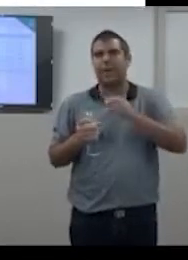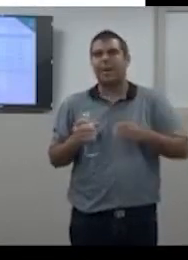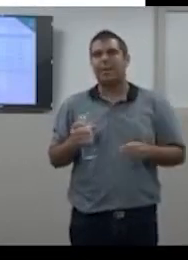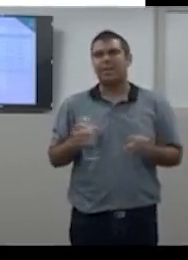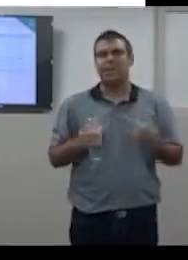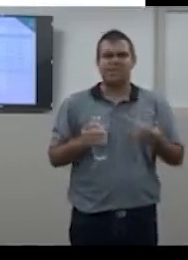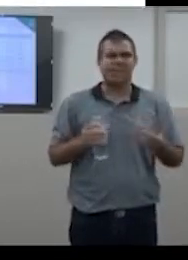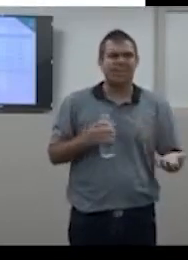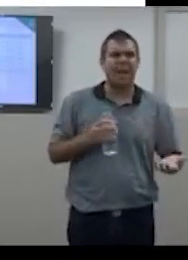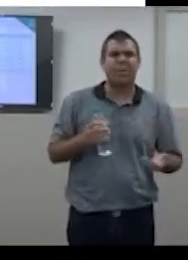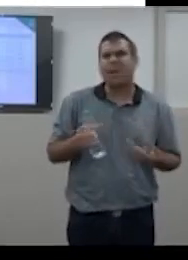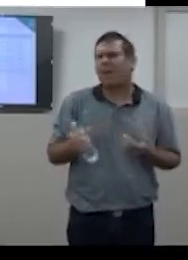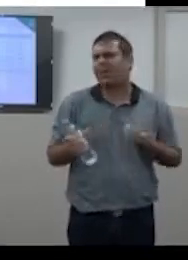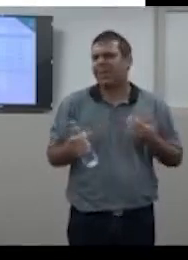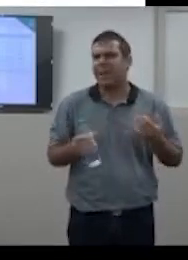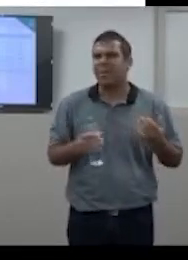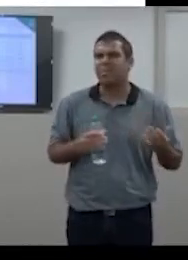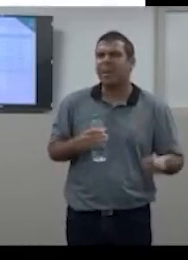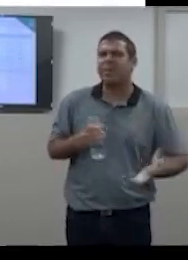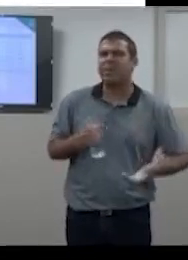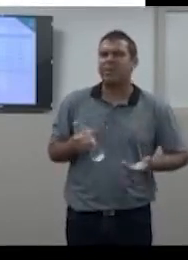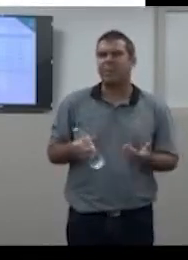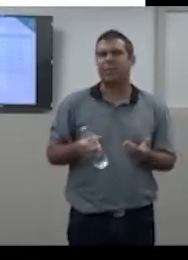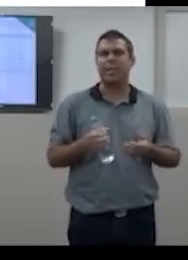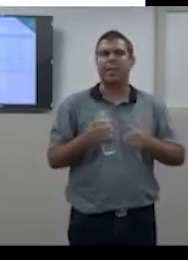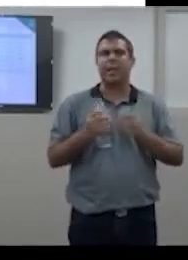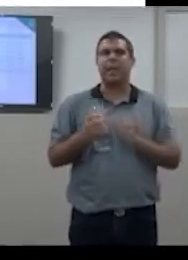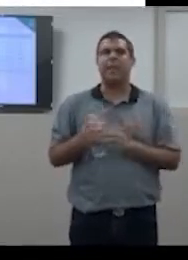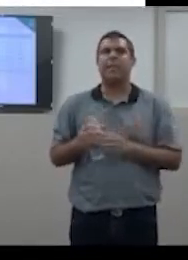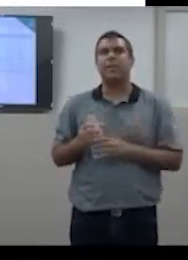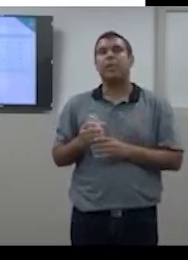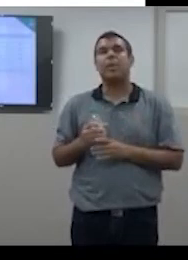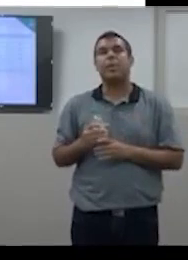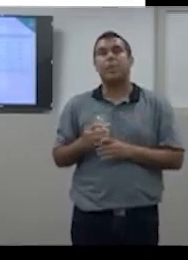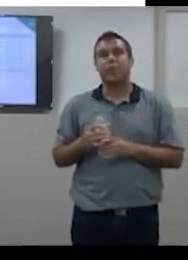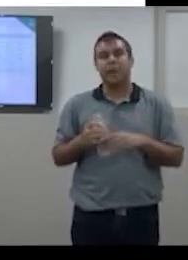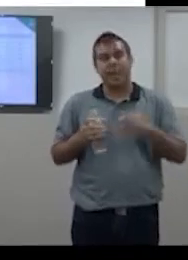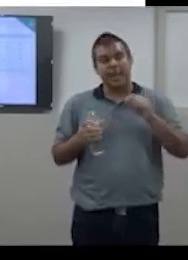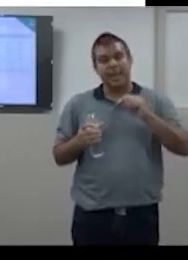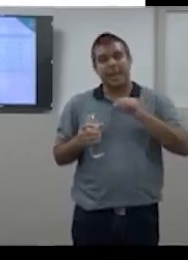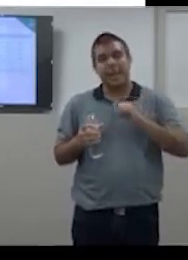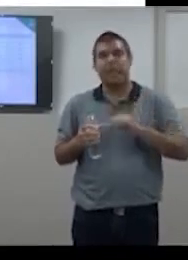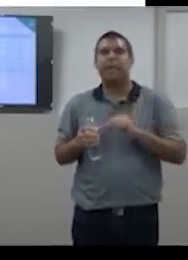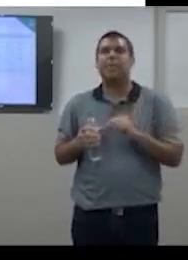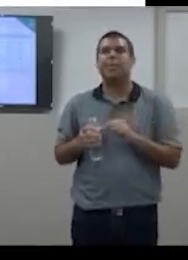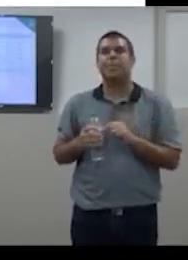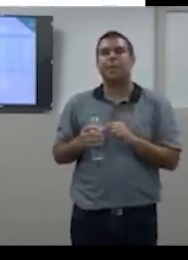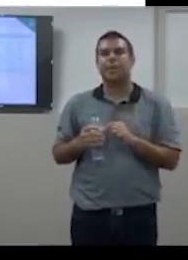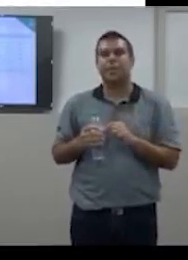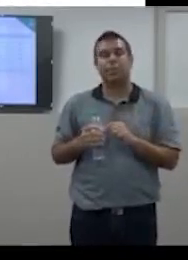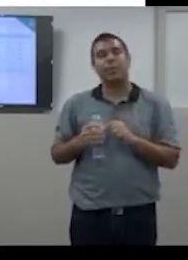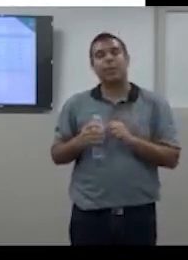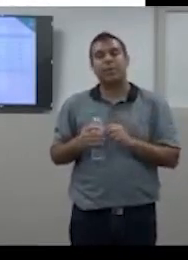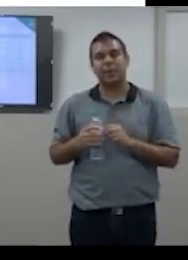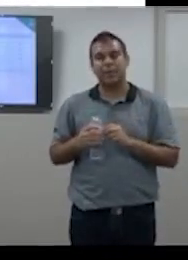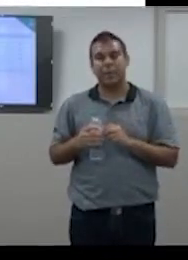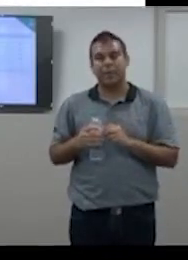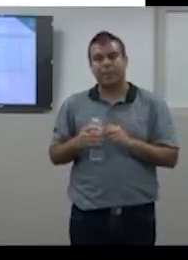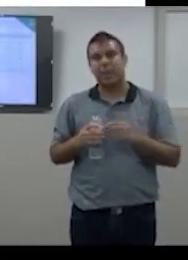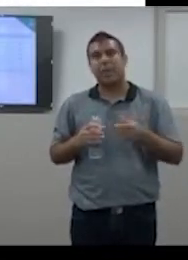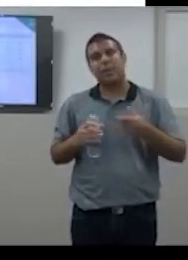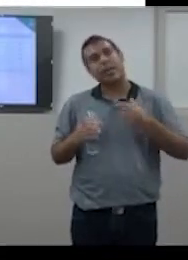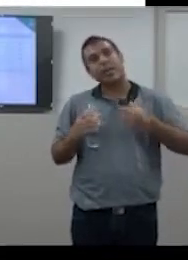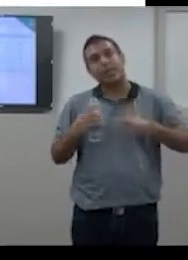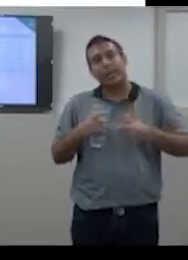por cima, mas aquele gelo está meio aguado, está algo meio esquisito ainda. Então assim, o que acontece? Ele está numa temperatura de 0